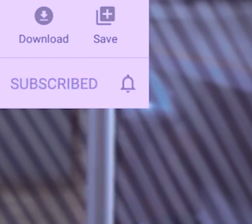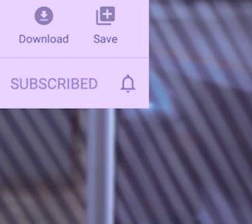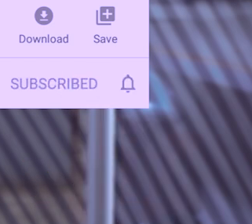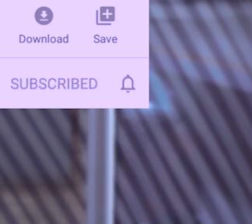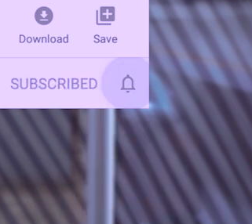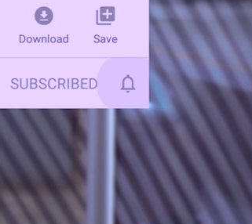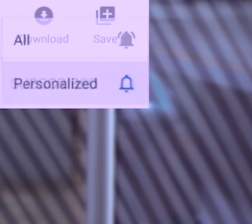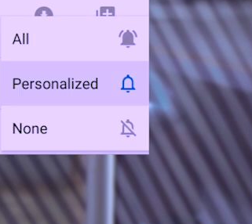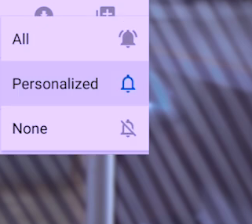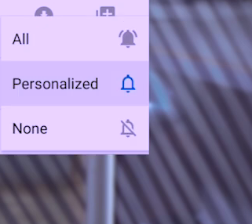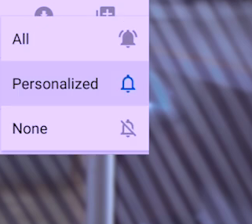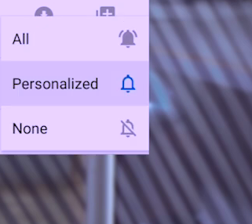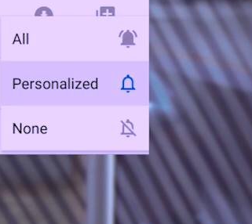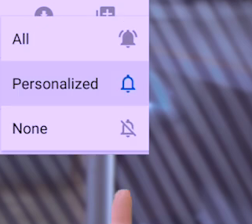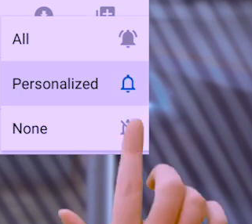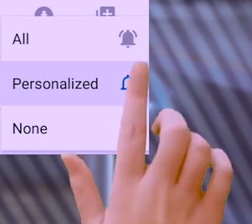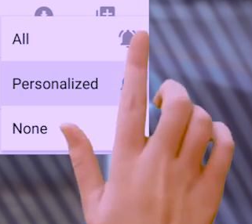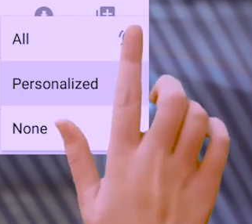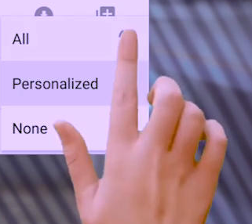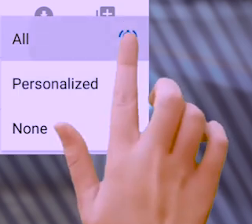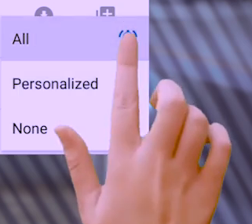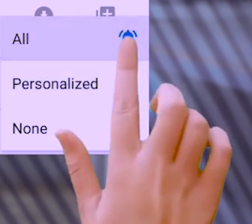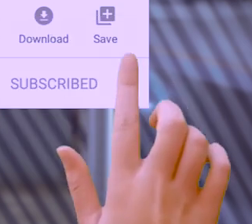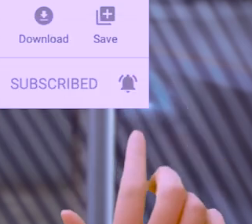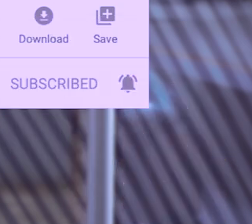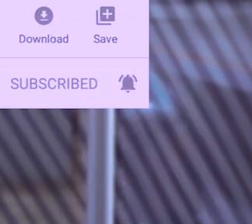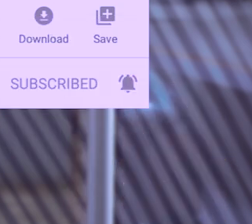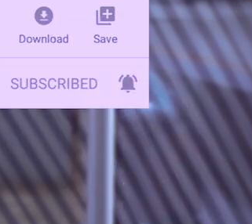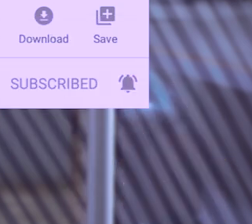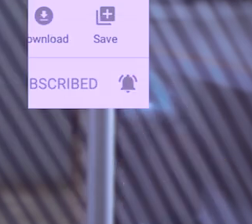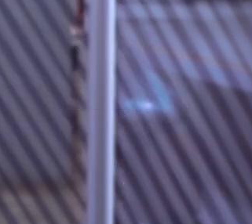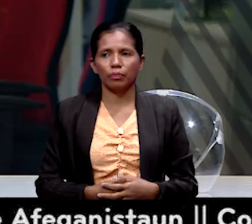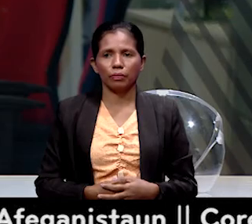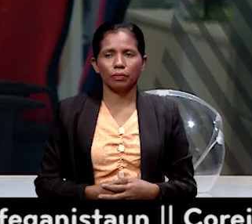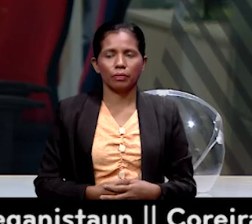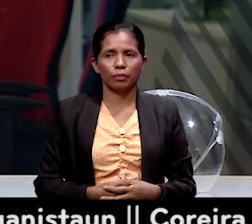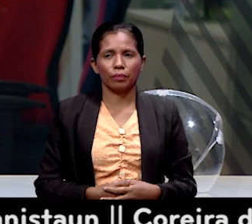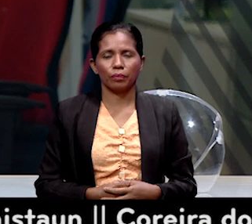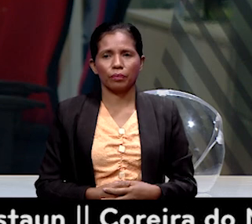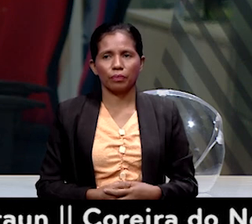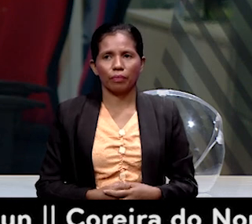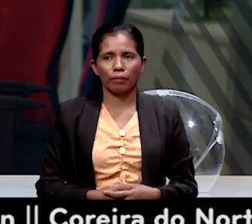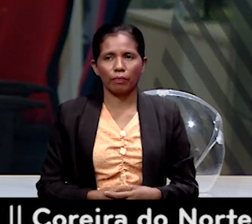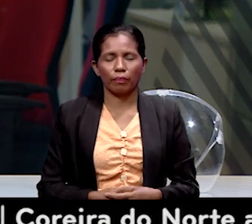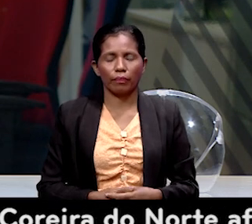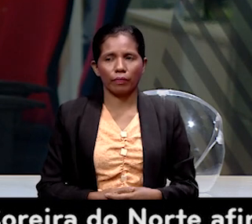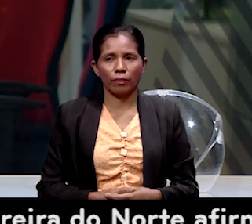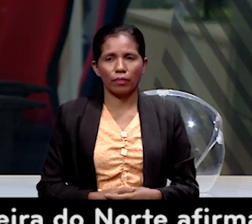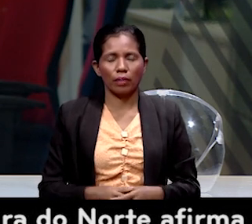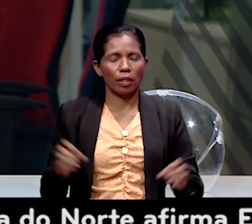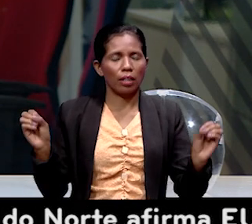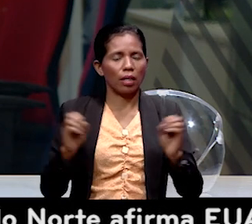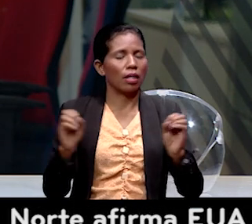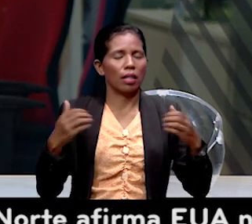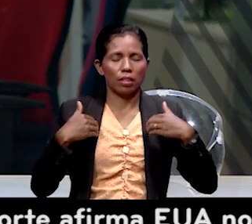no hanehan botão notificação a turne la bele la com informação fom husiami. Enfrenta menos recursos